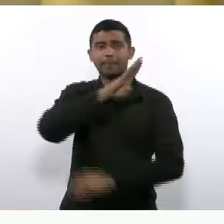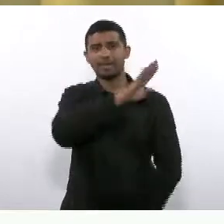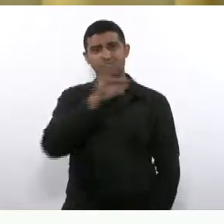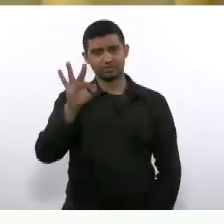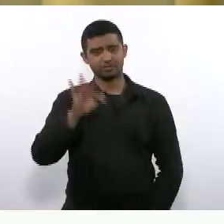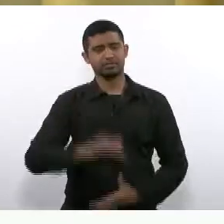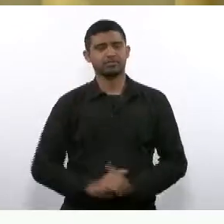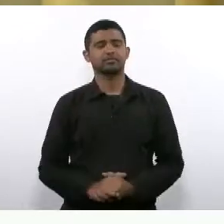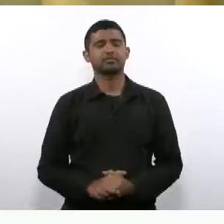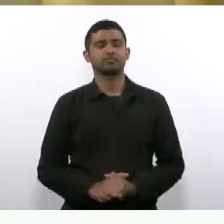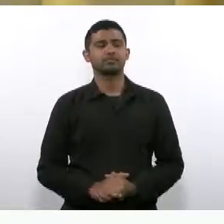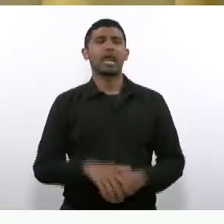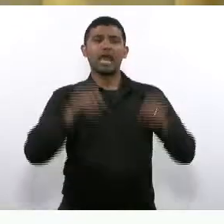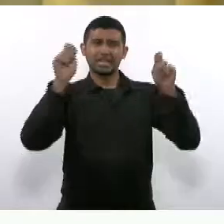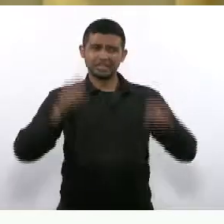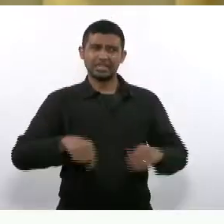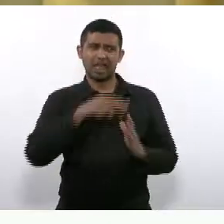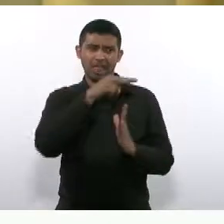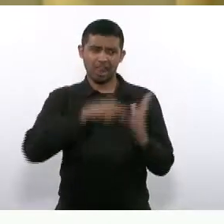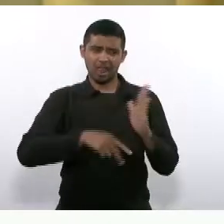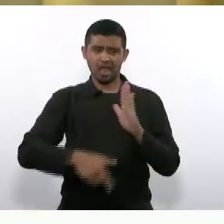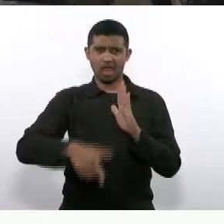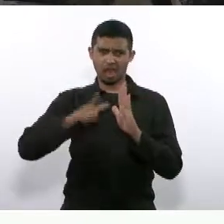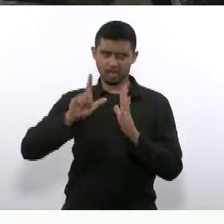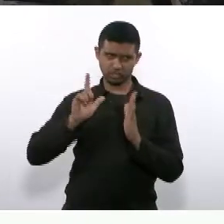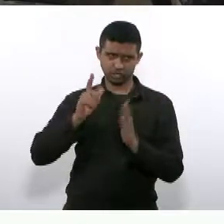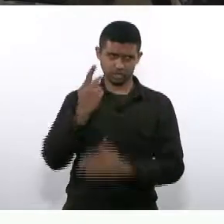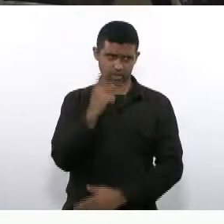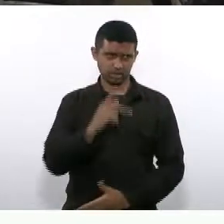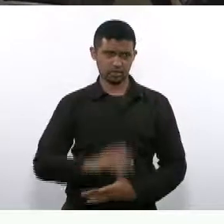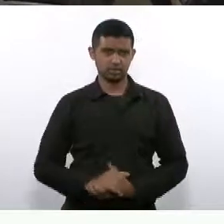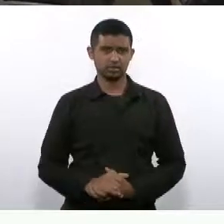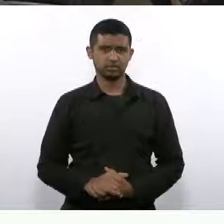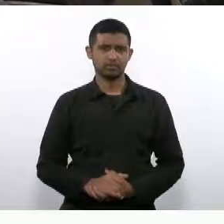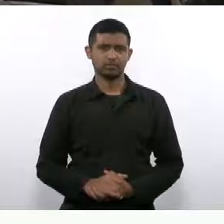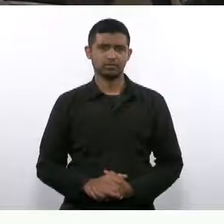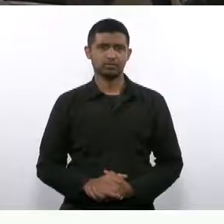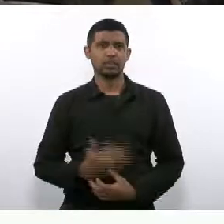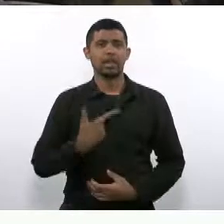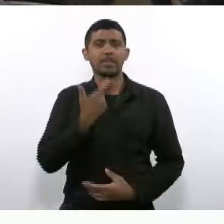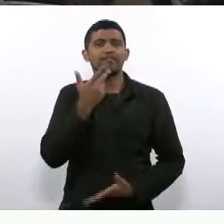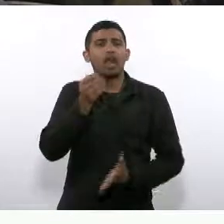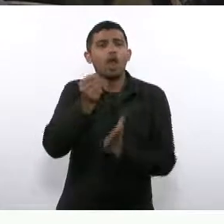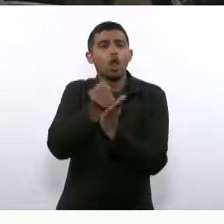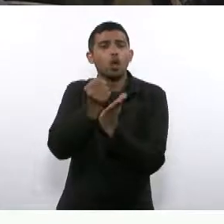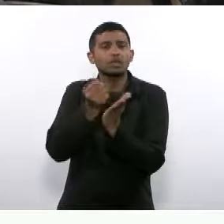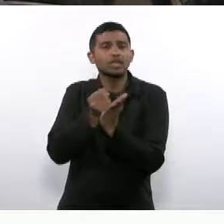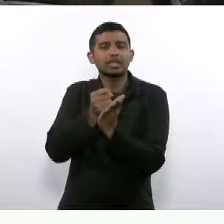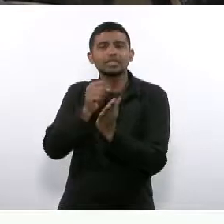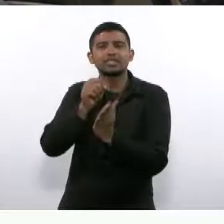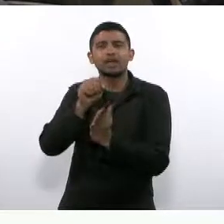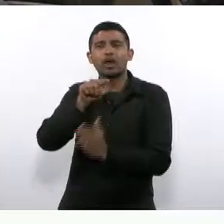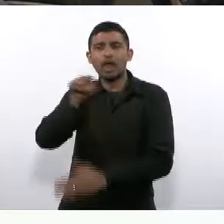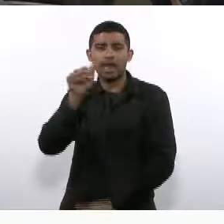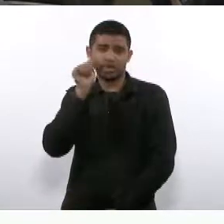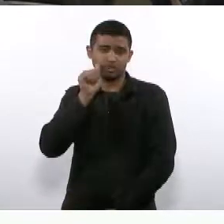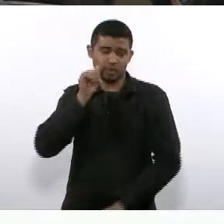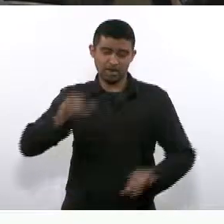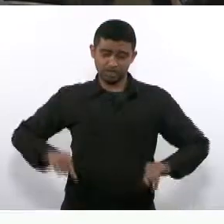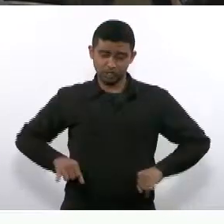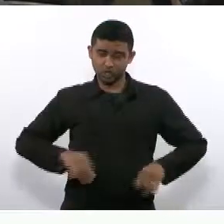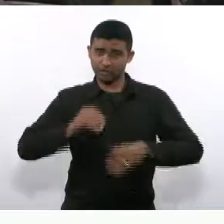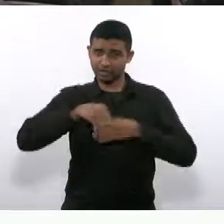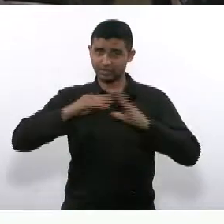Você pode ler o anterior desse? O anterior é a contratação das mulheres em situação de violência